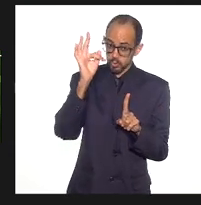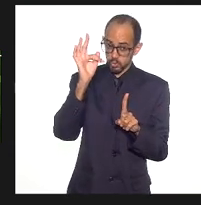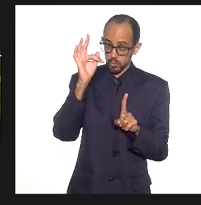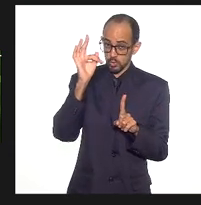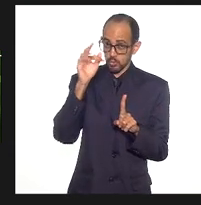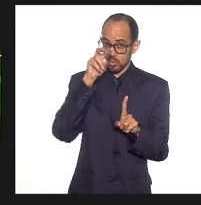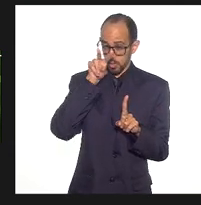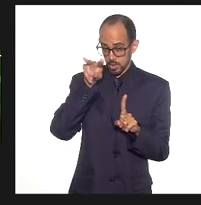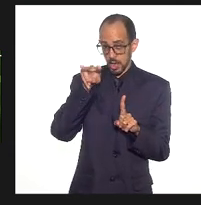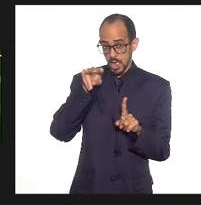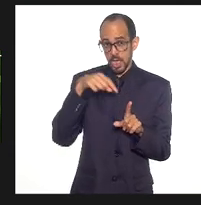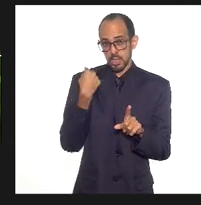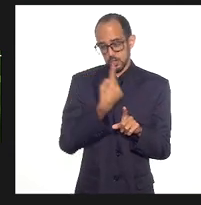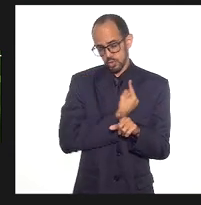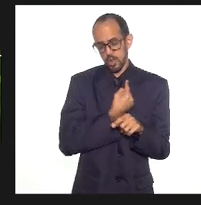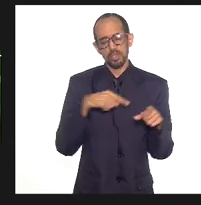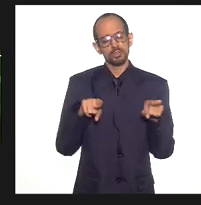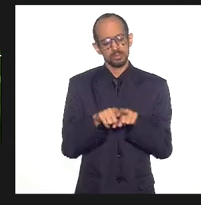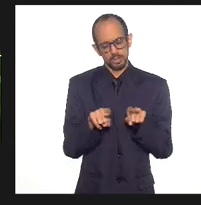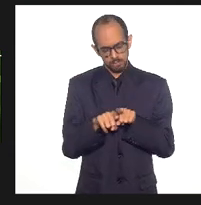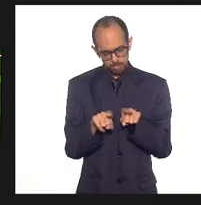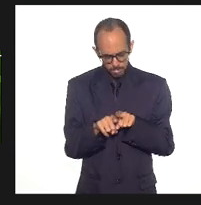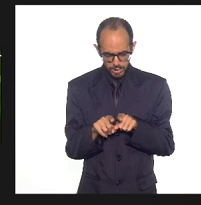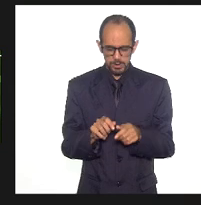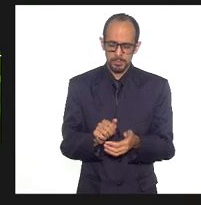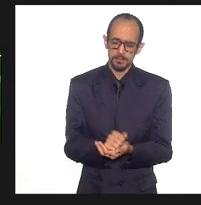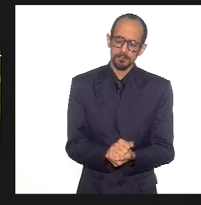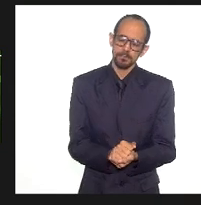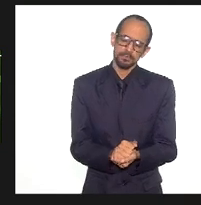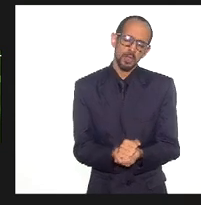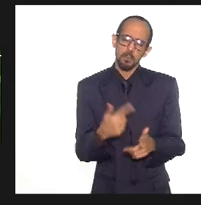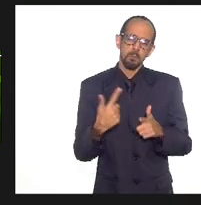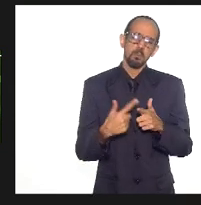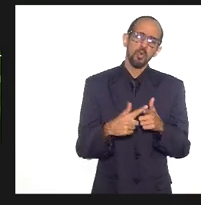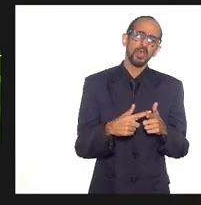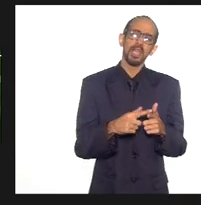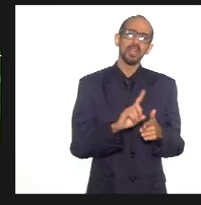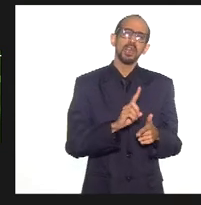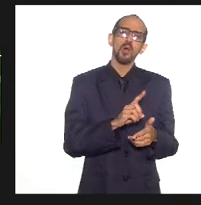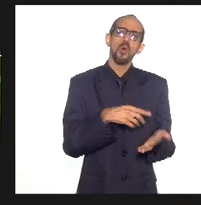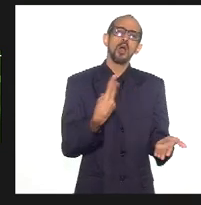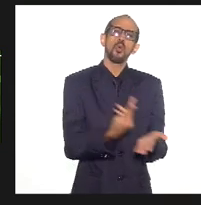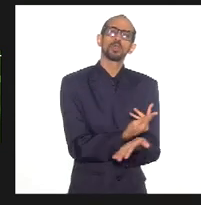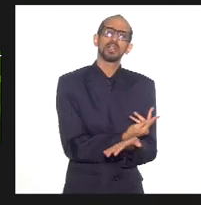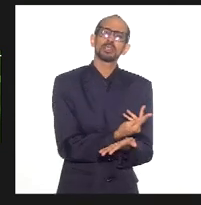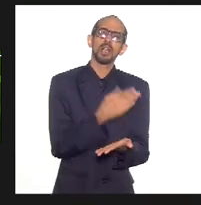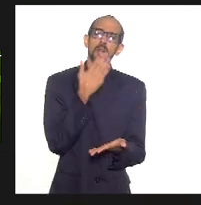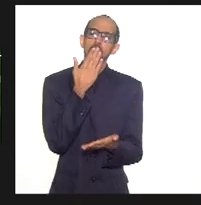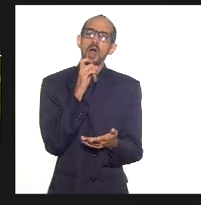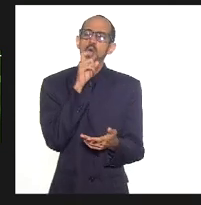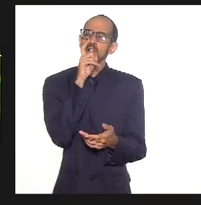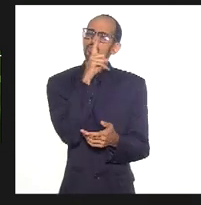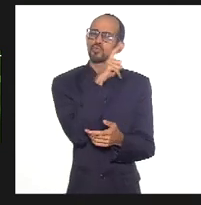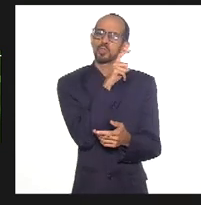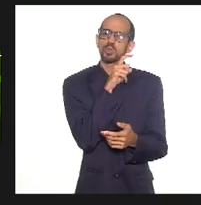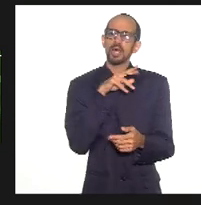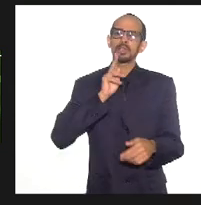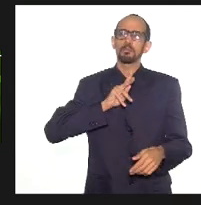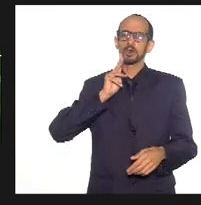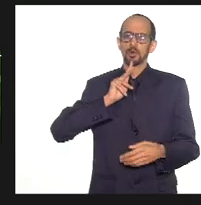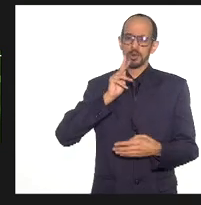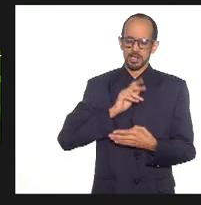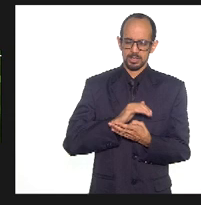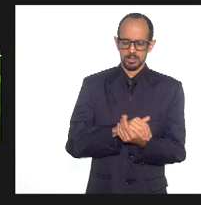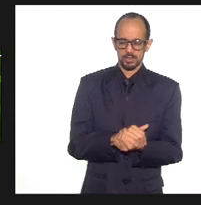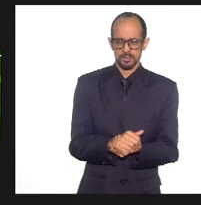nós queremos também olhar para frente, por que, que isso não acontece? Qual é a dificuldade? Porque